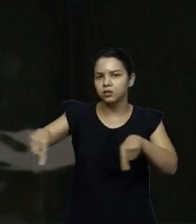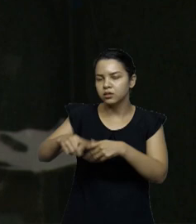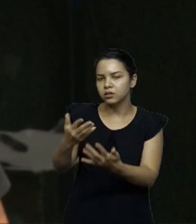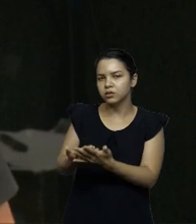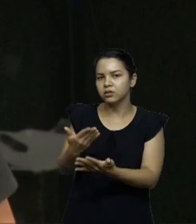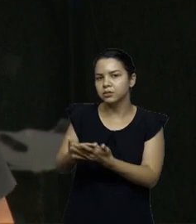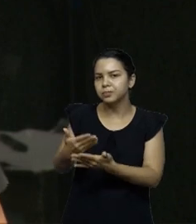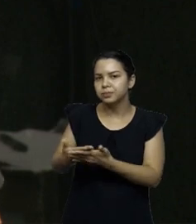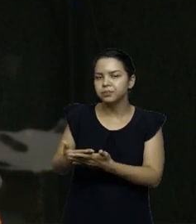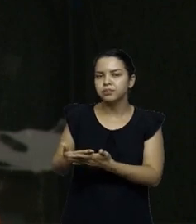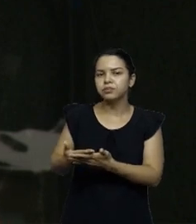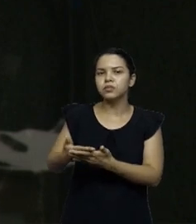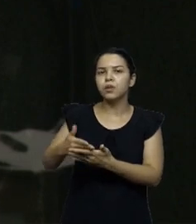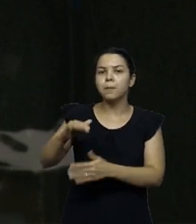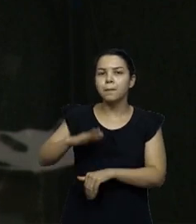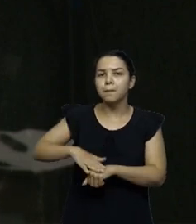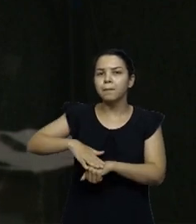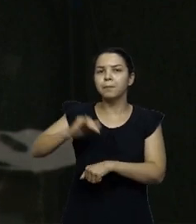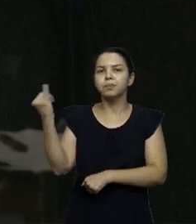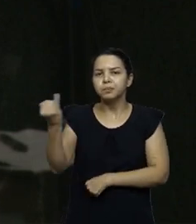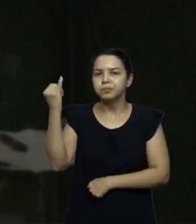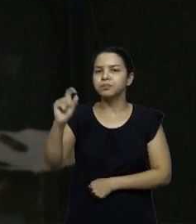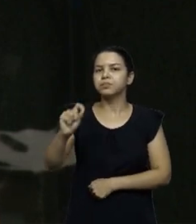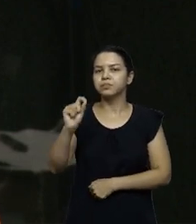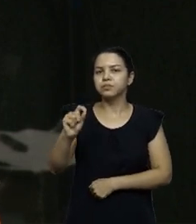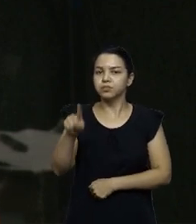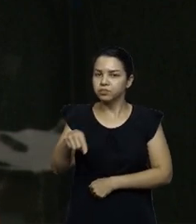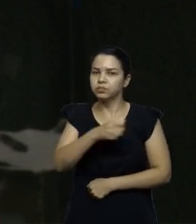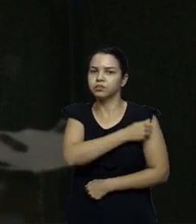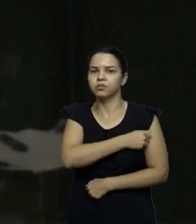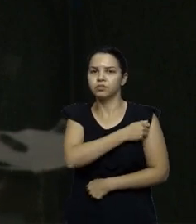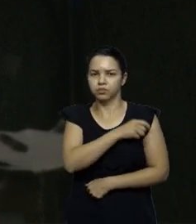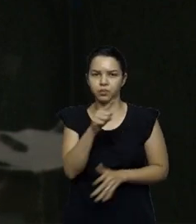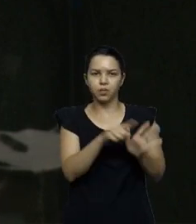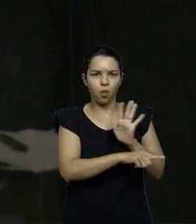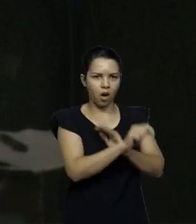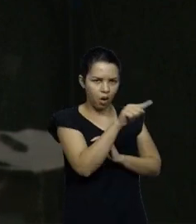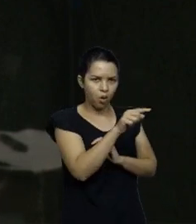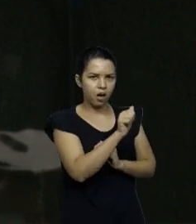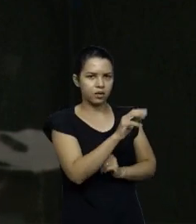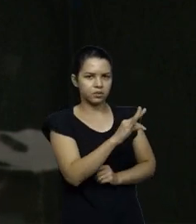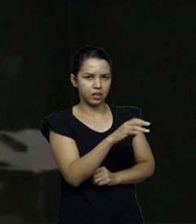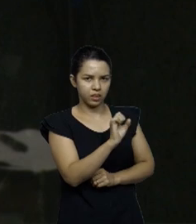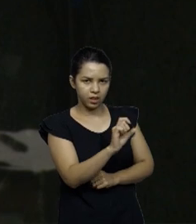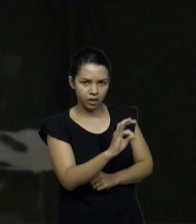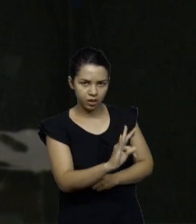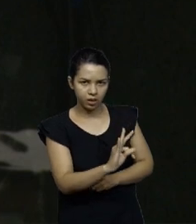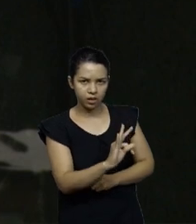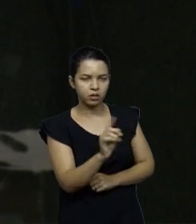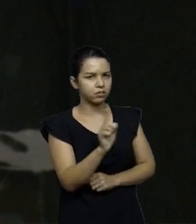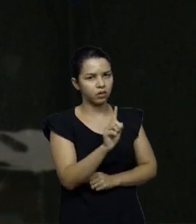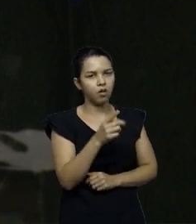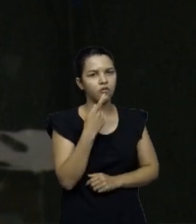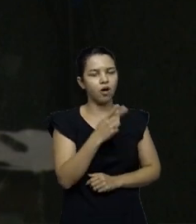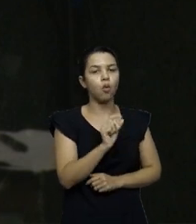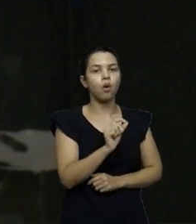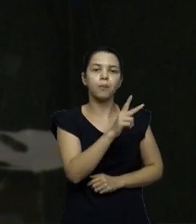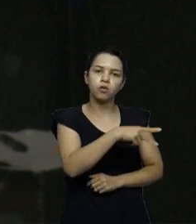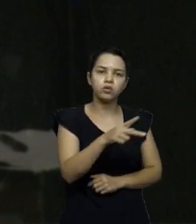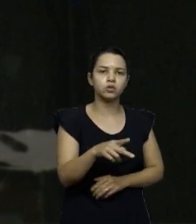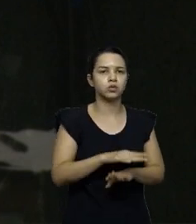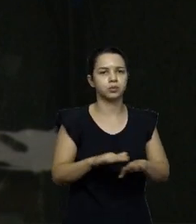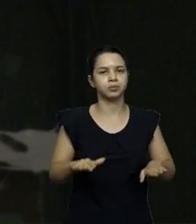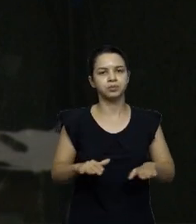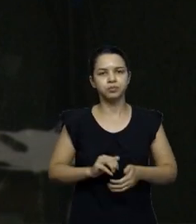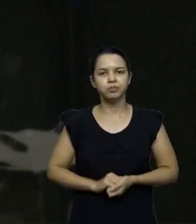todo o processo é o aluno ele não pergunta Quem é CT ele chama de professor é um algoritmo Nunca